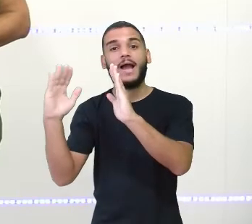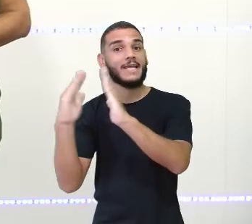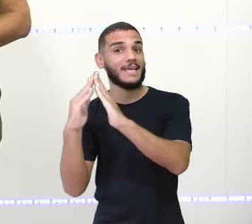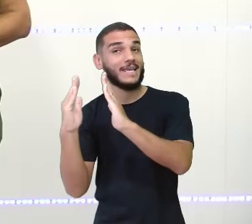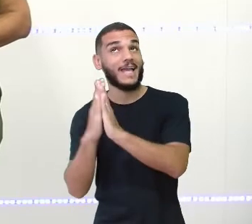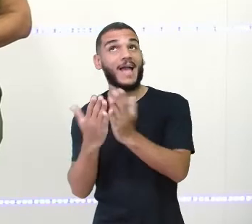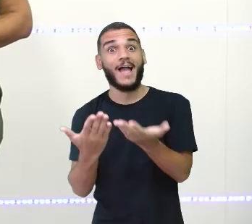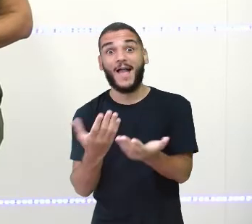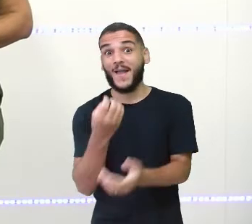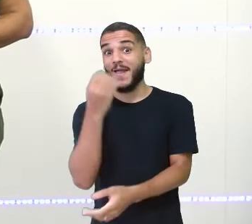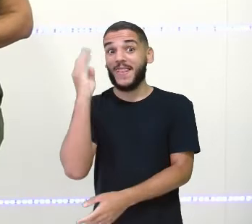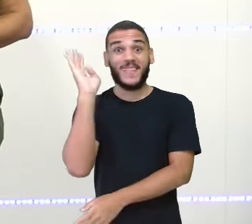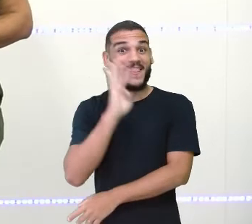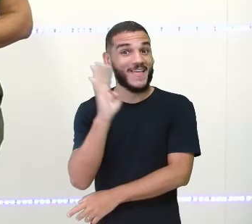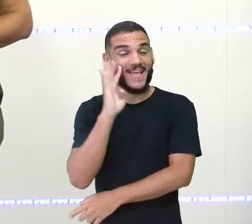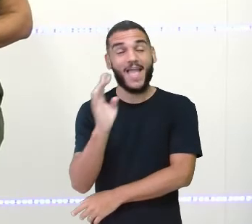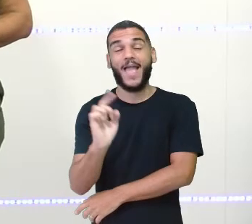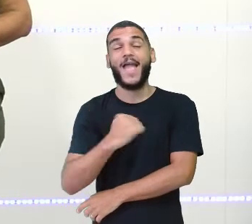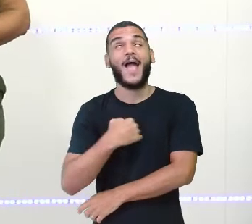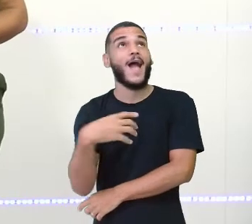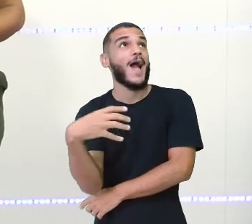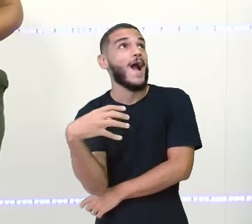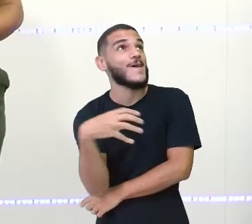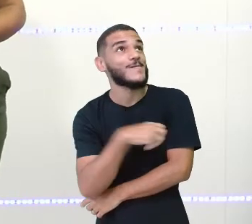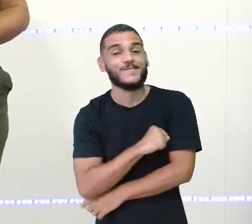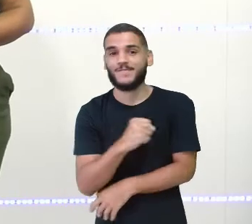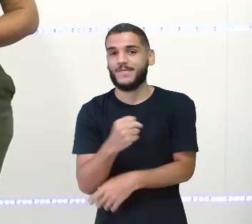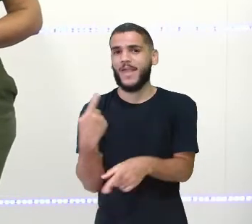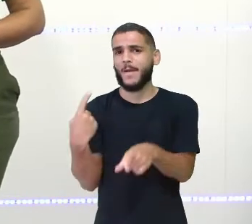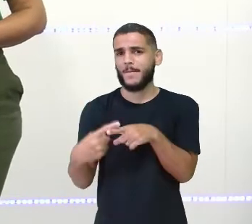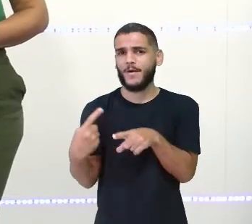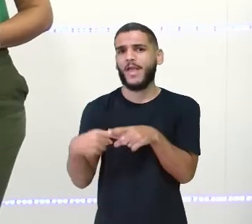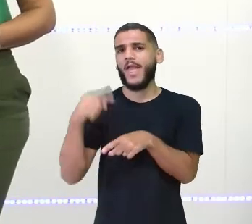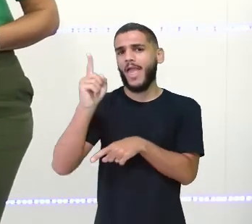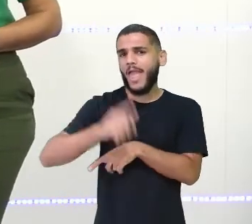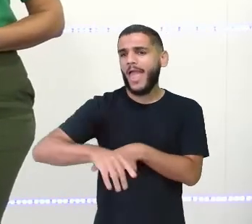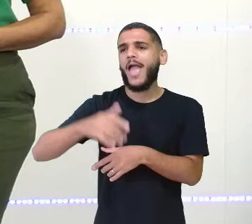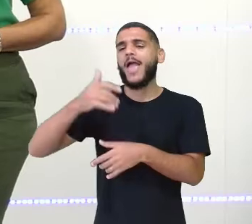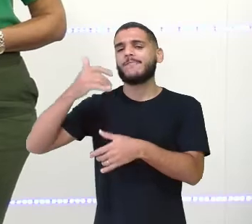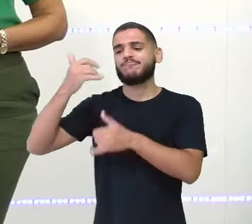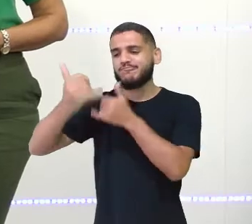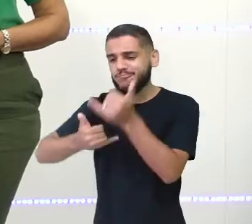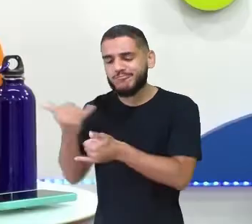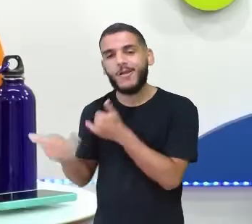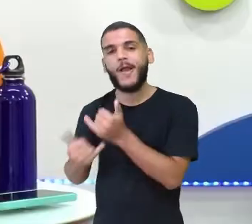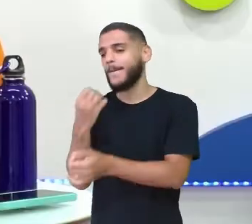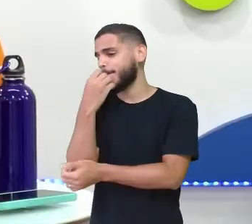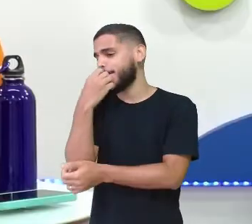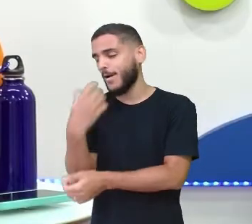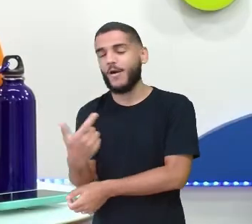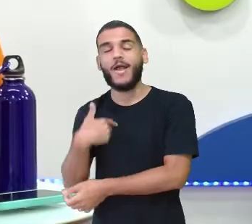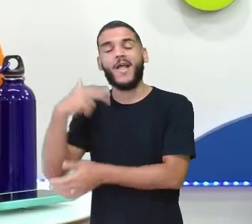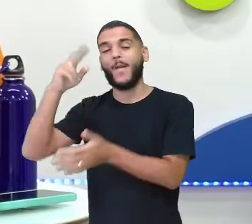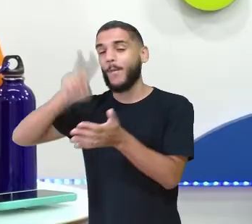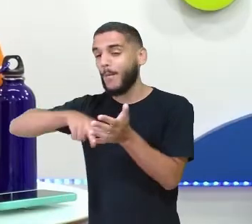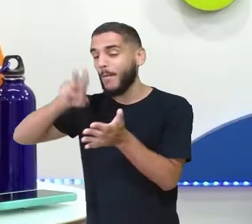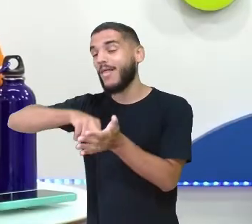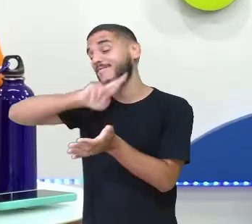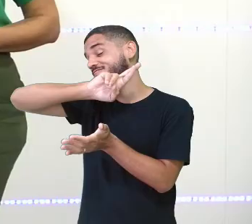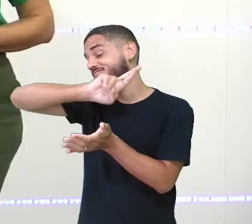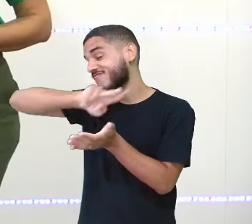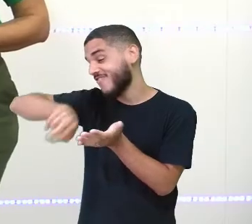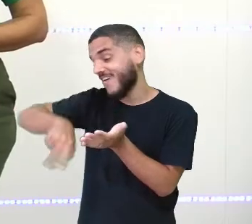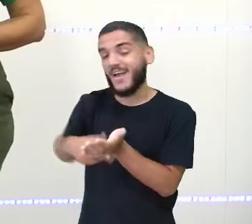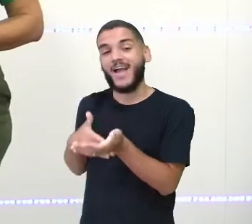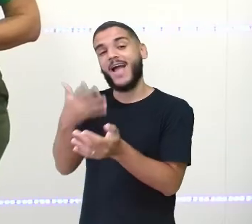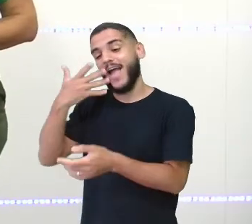disso. Deve ser incrível, hein? Essa sua gibioteca. E é divertido, né? Ler gibi é maravilhoso. Eu lia muito quando criança. Também,